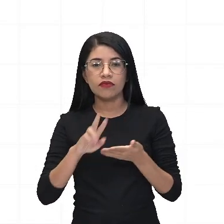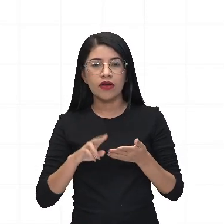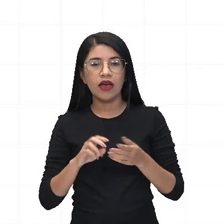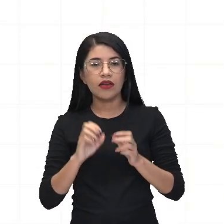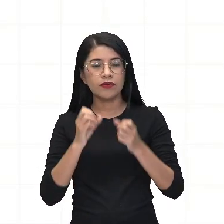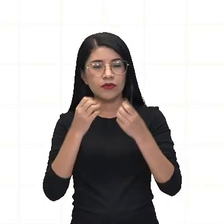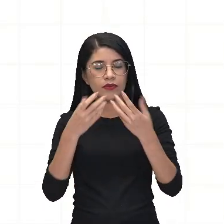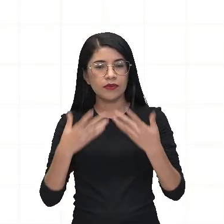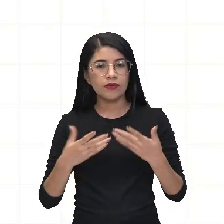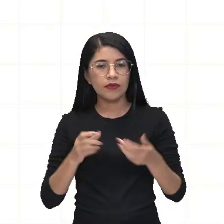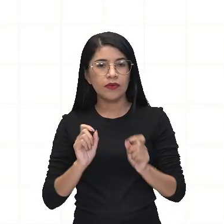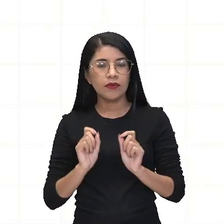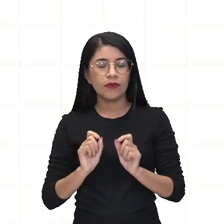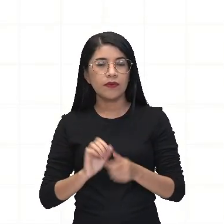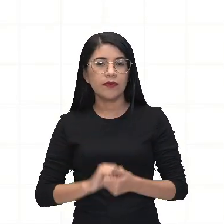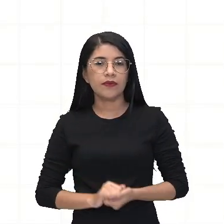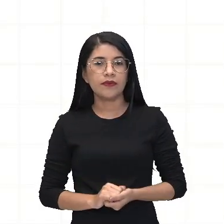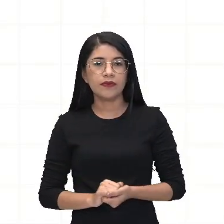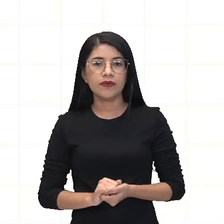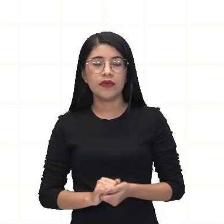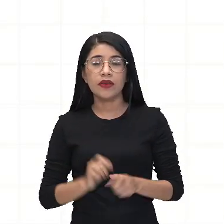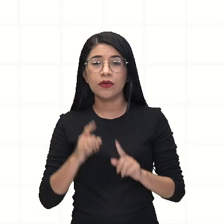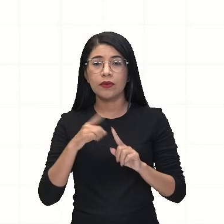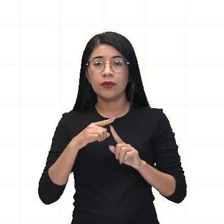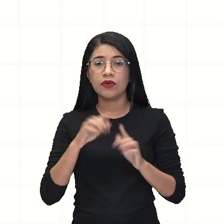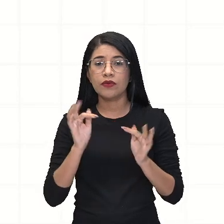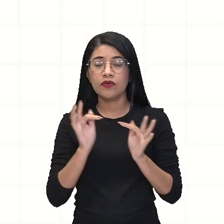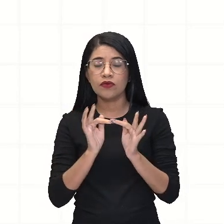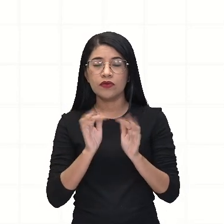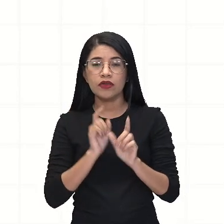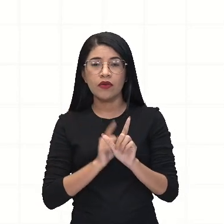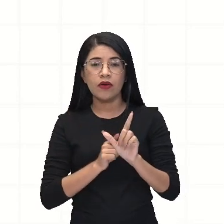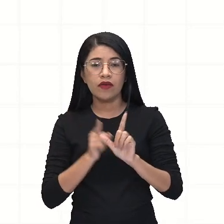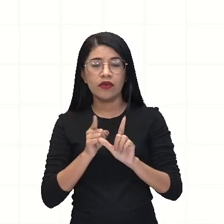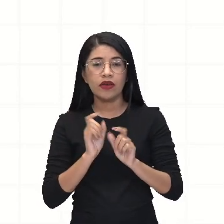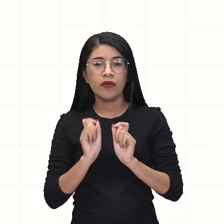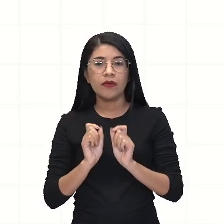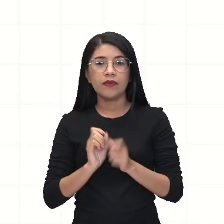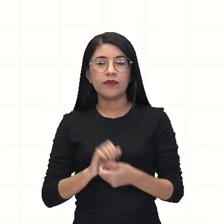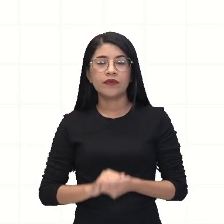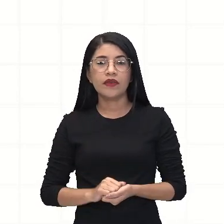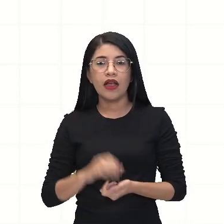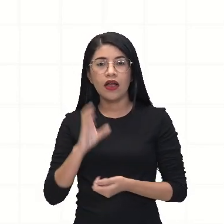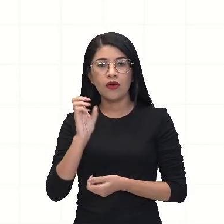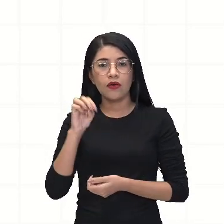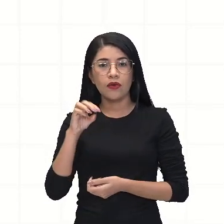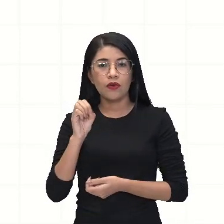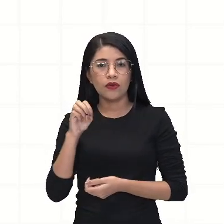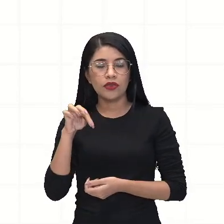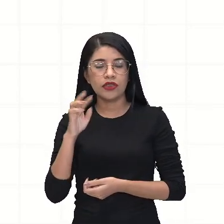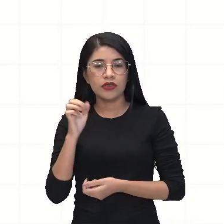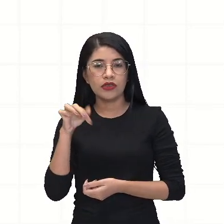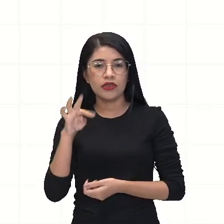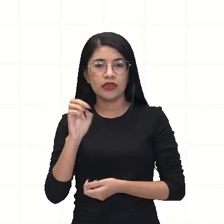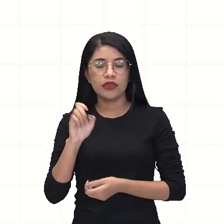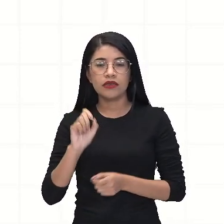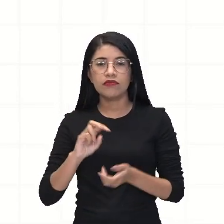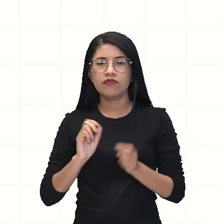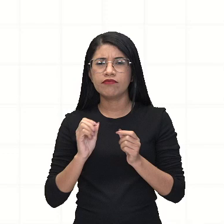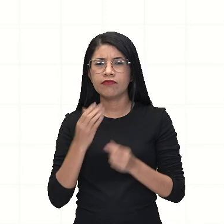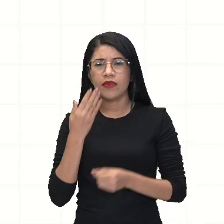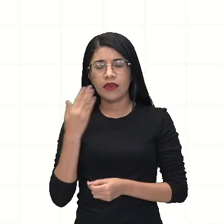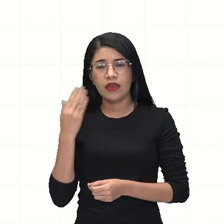as funções. Tipos de função afim. Função constante, você está vendo aí o gráfico da função quando